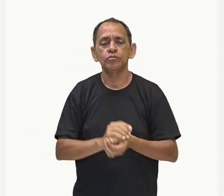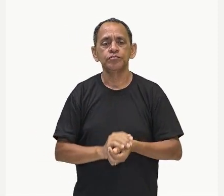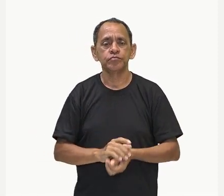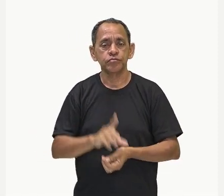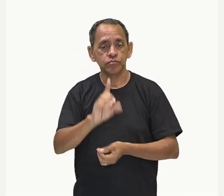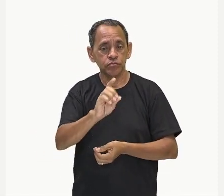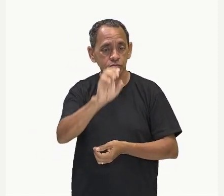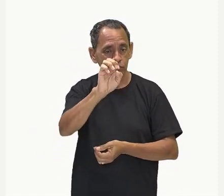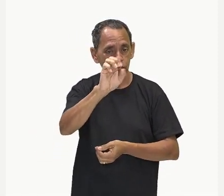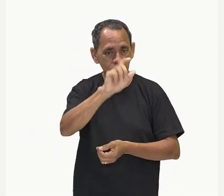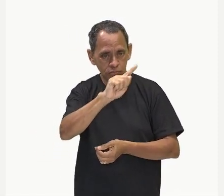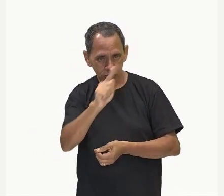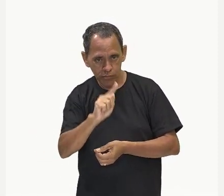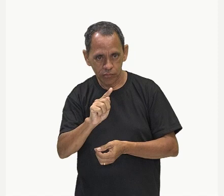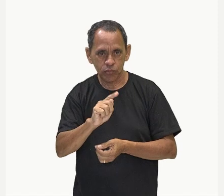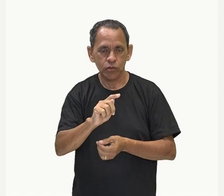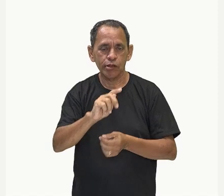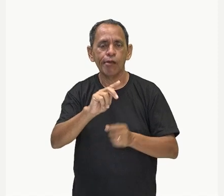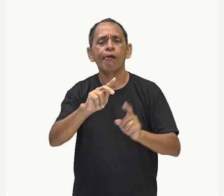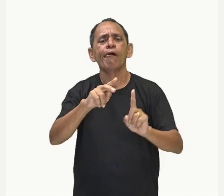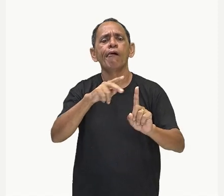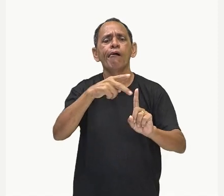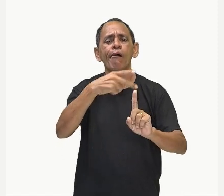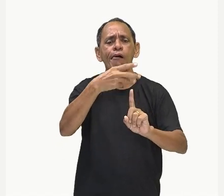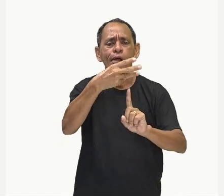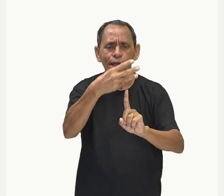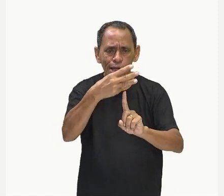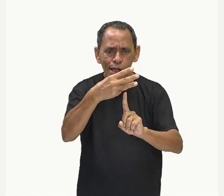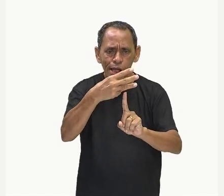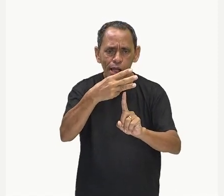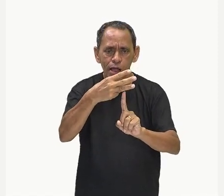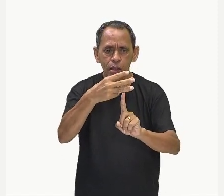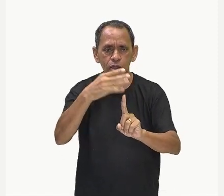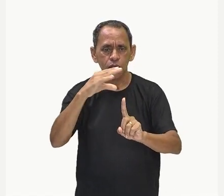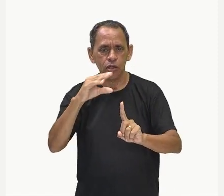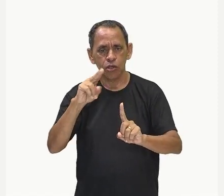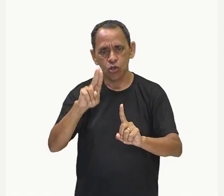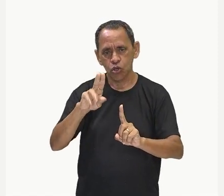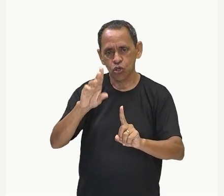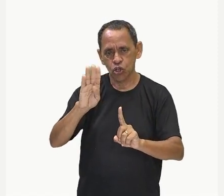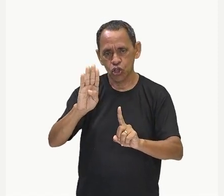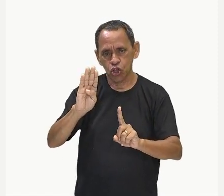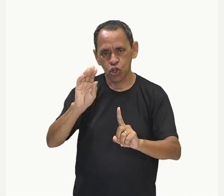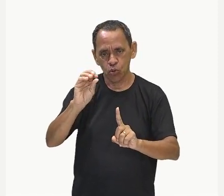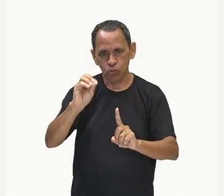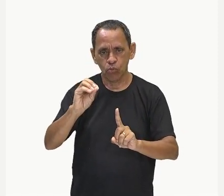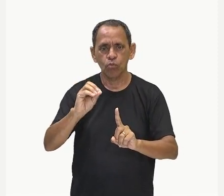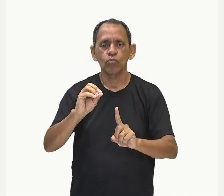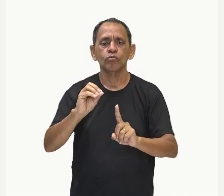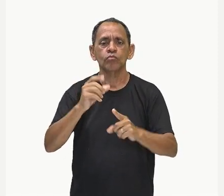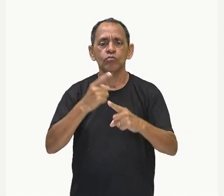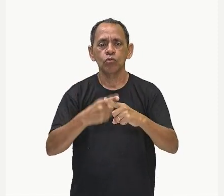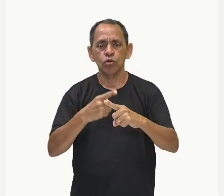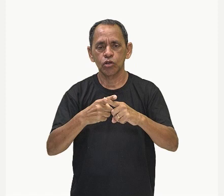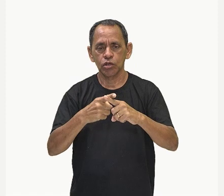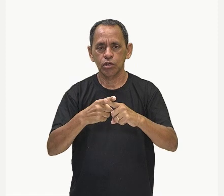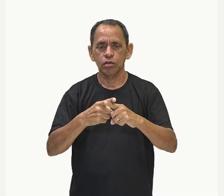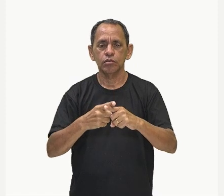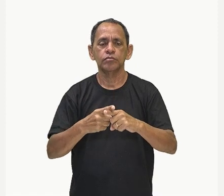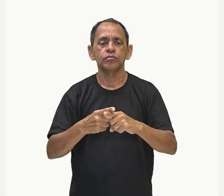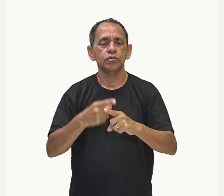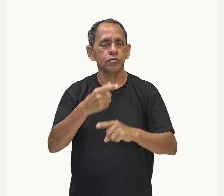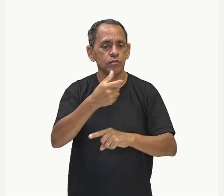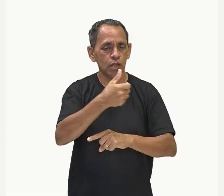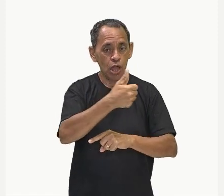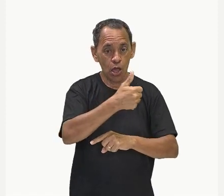ao cubo. Por que que é o cubo? Novamente, porque o 1000 tem 3 zeros.